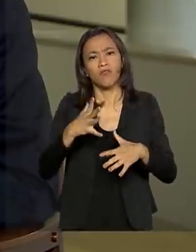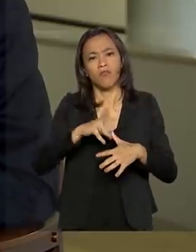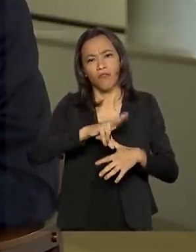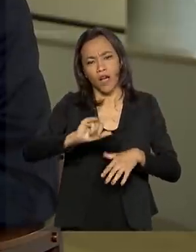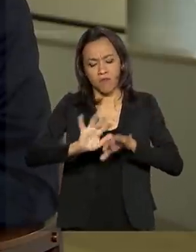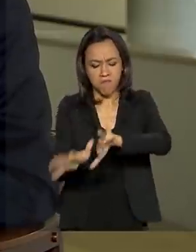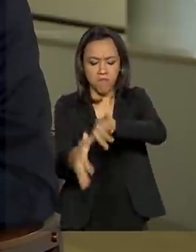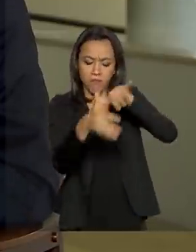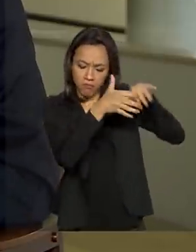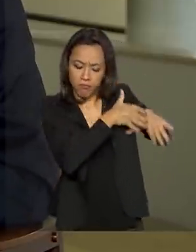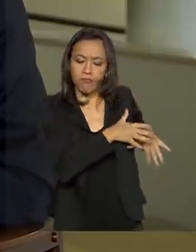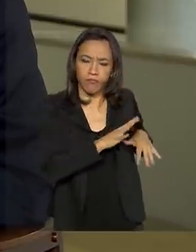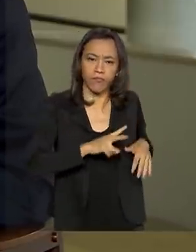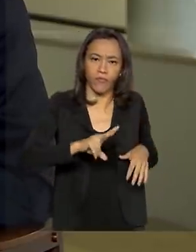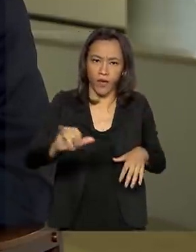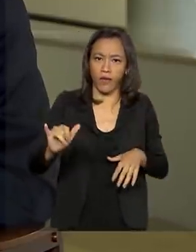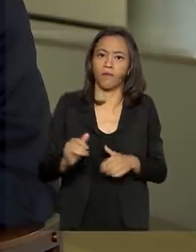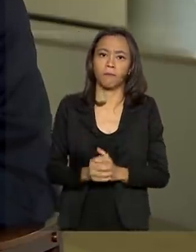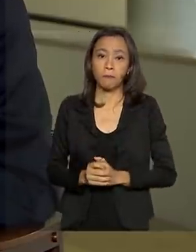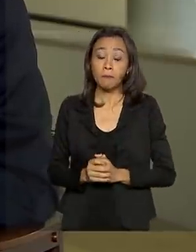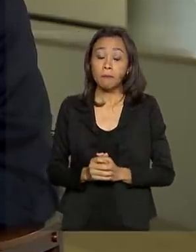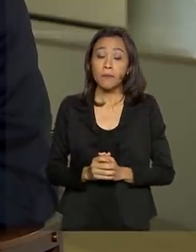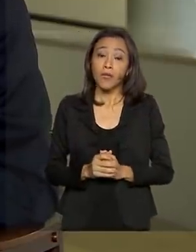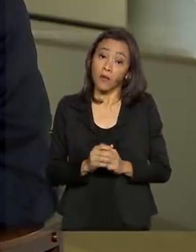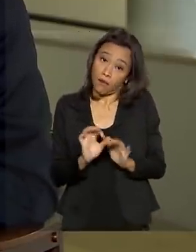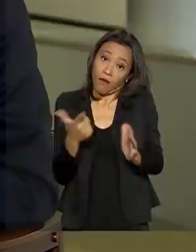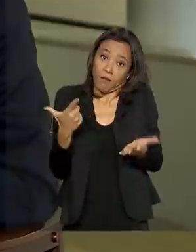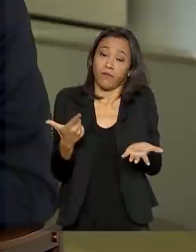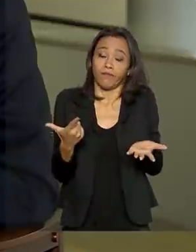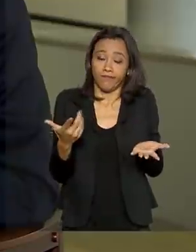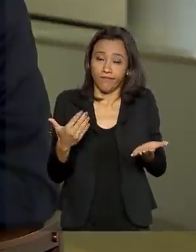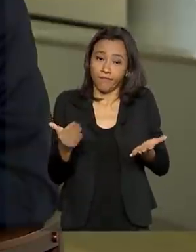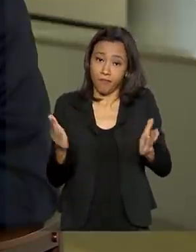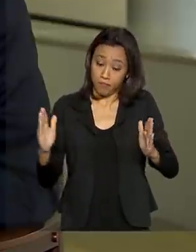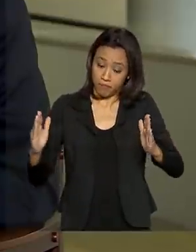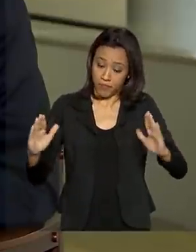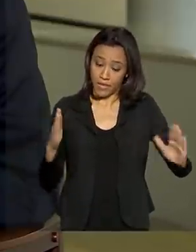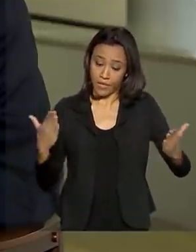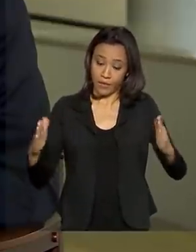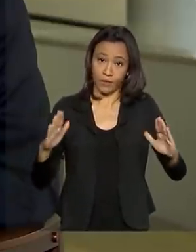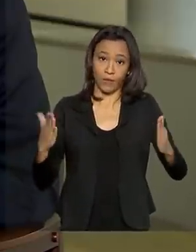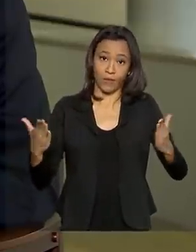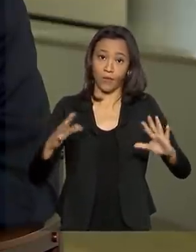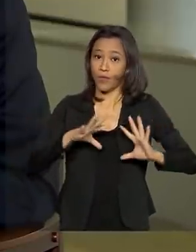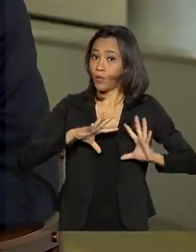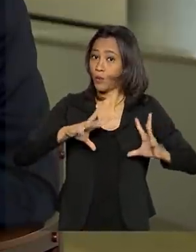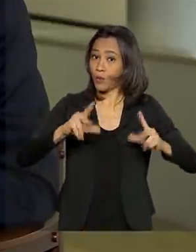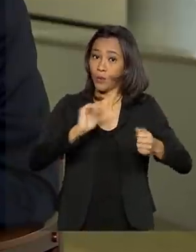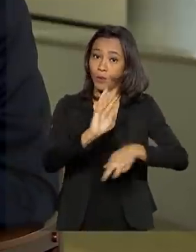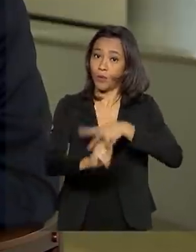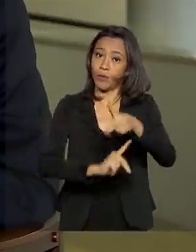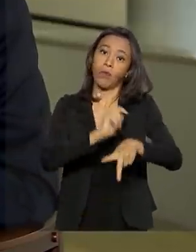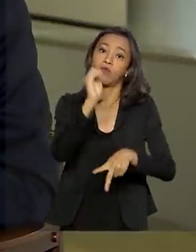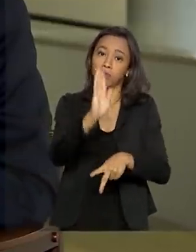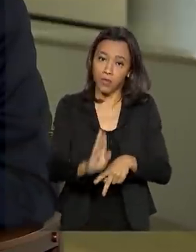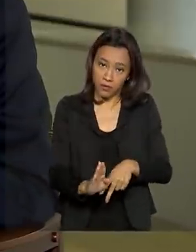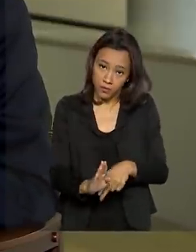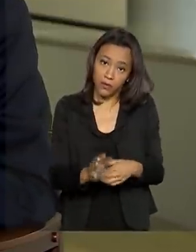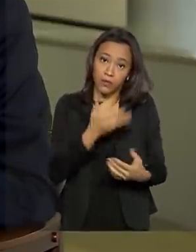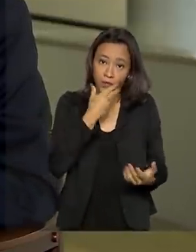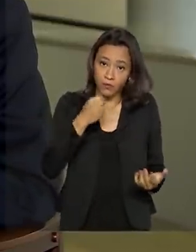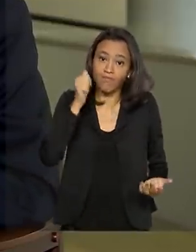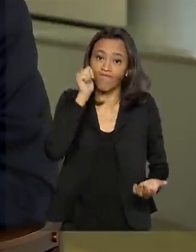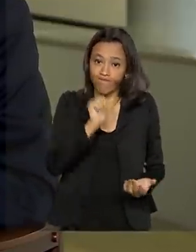certeza. Agora, é lógico, com um período onde todos os brasileiros e